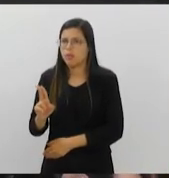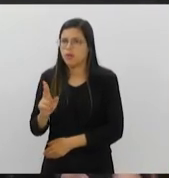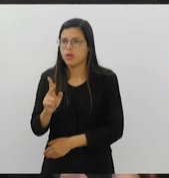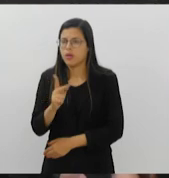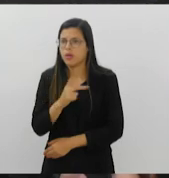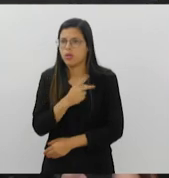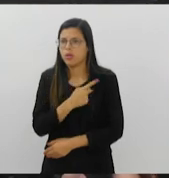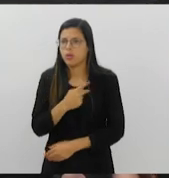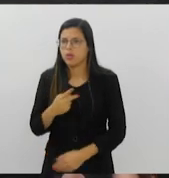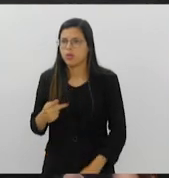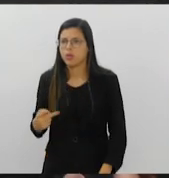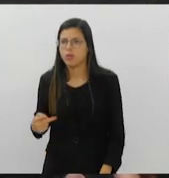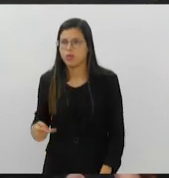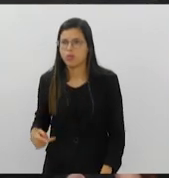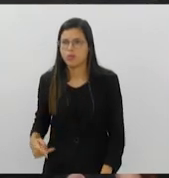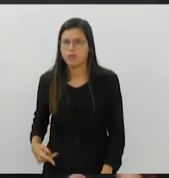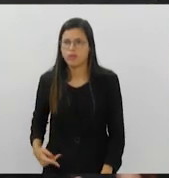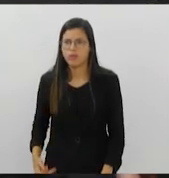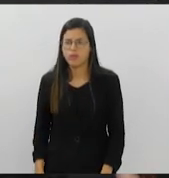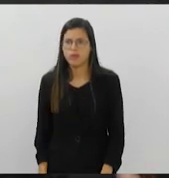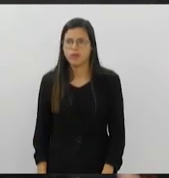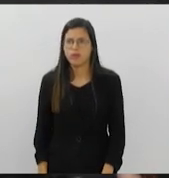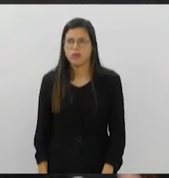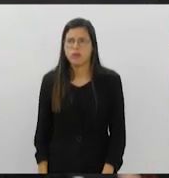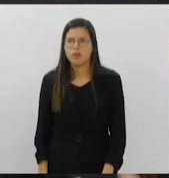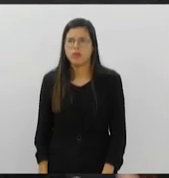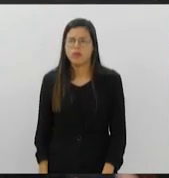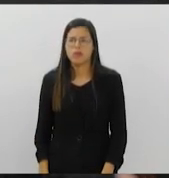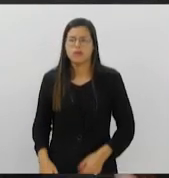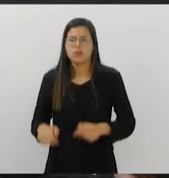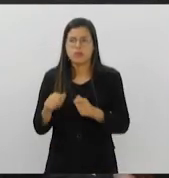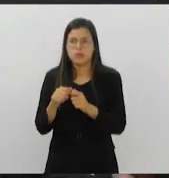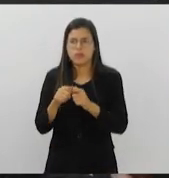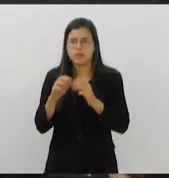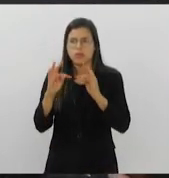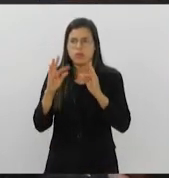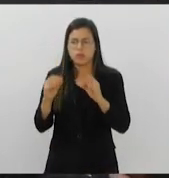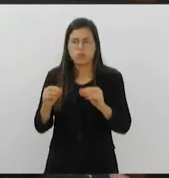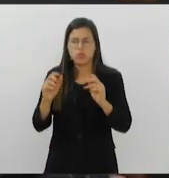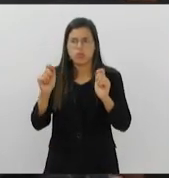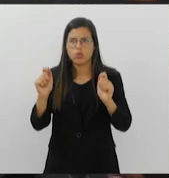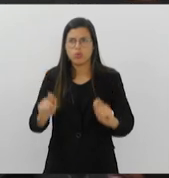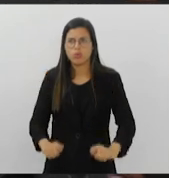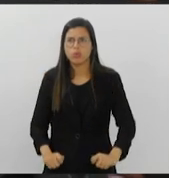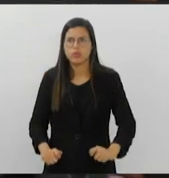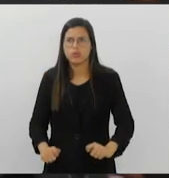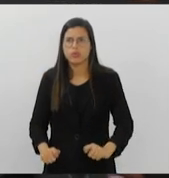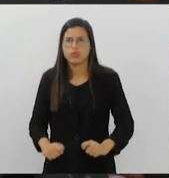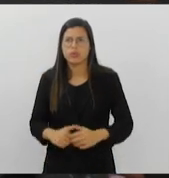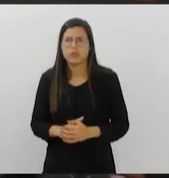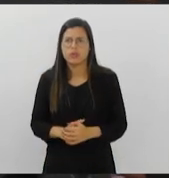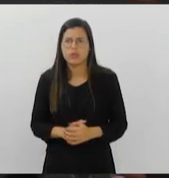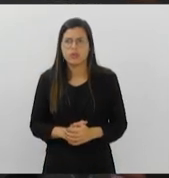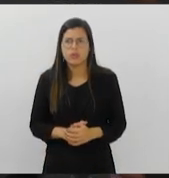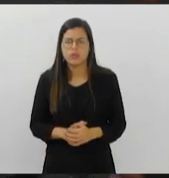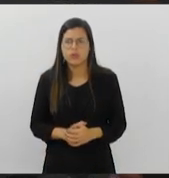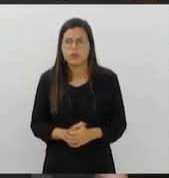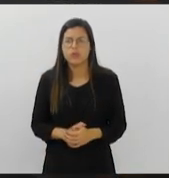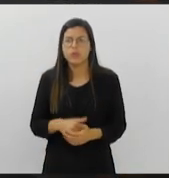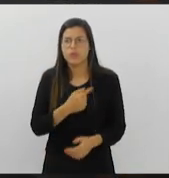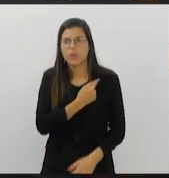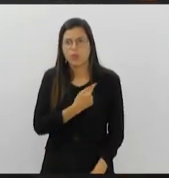resolver nada agora, que nós vamos fazer de tudo que for possível para tentar resolver. Eu tenho certeza que o próprio